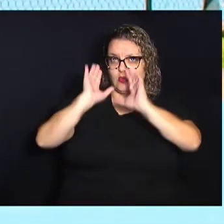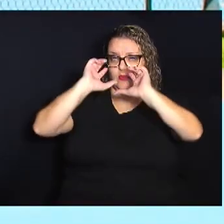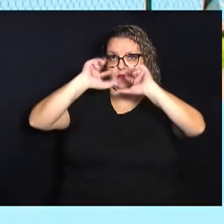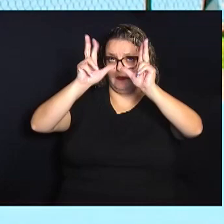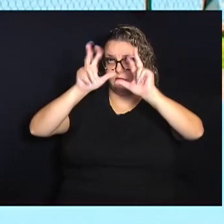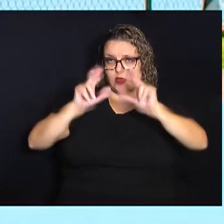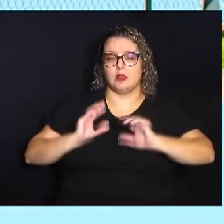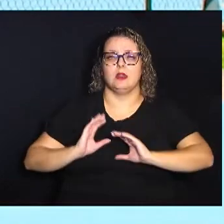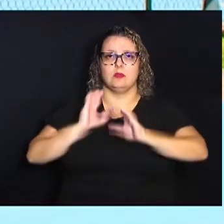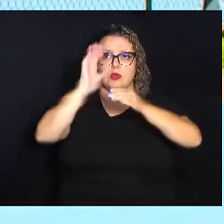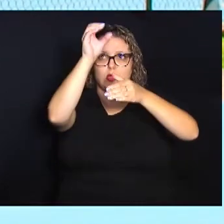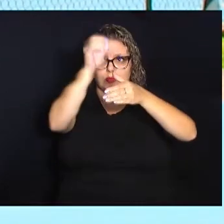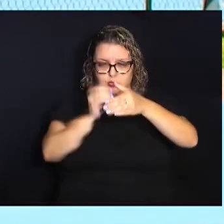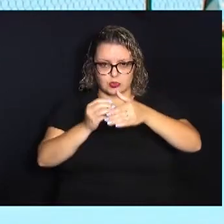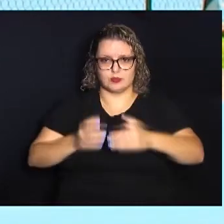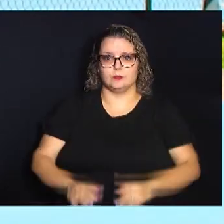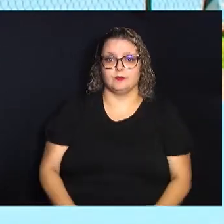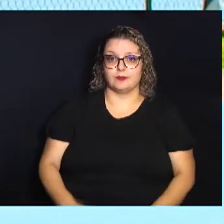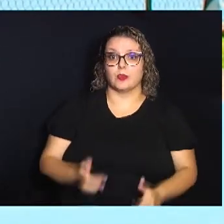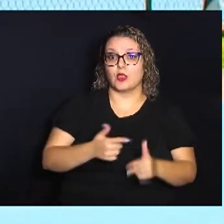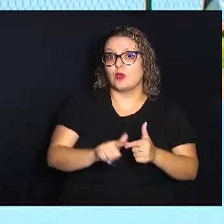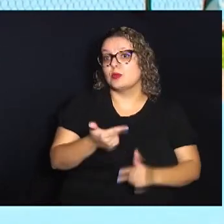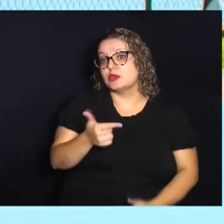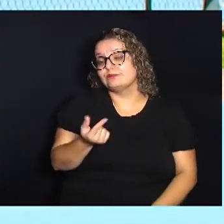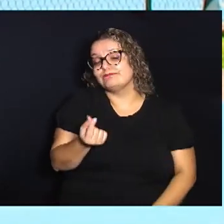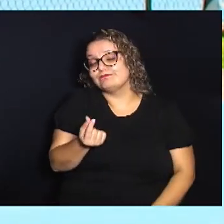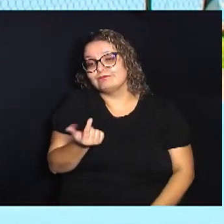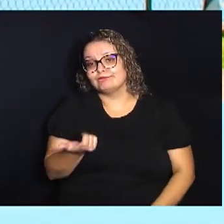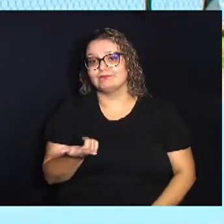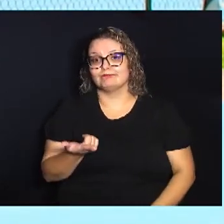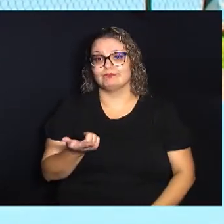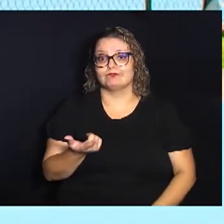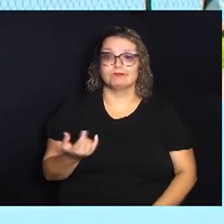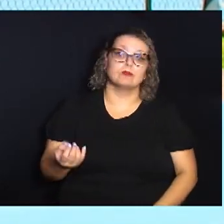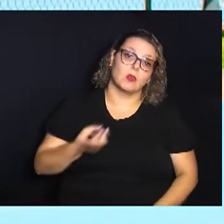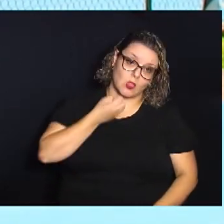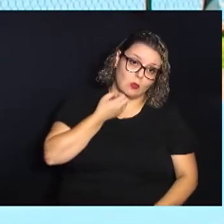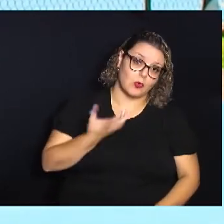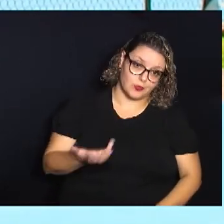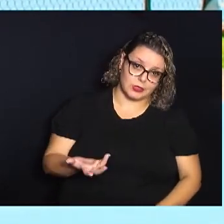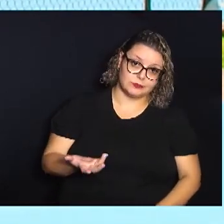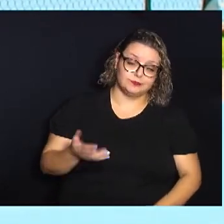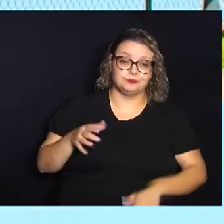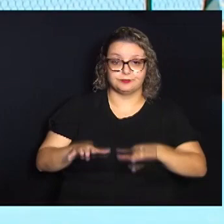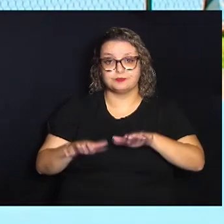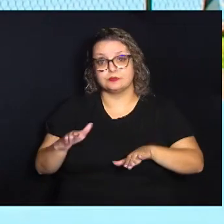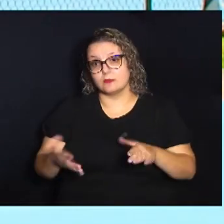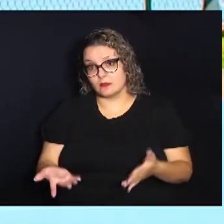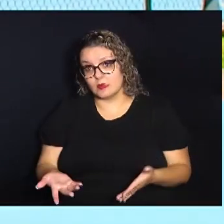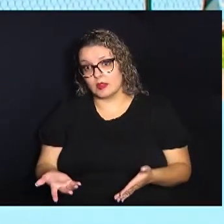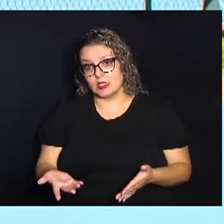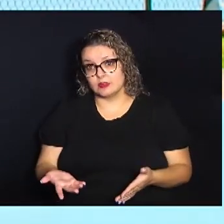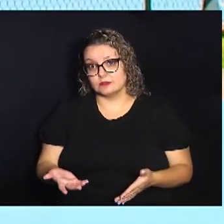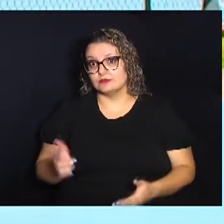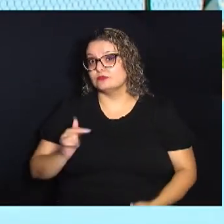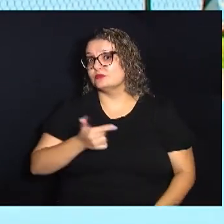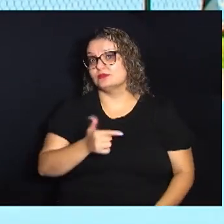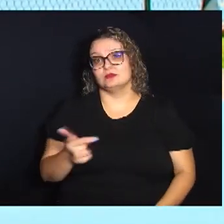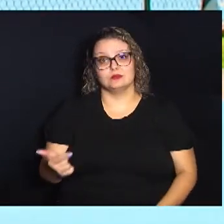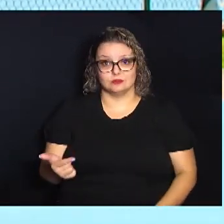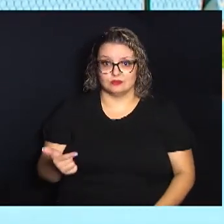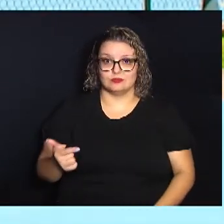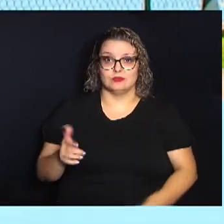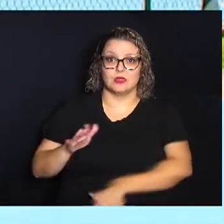muitos ex-atletas não têm uma condição financeira considerada boa e muitas vezes também não tem